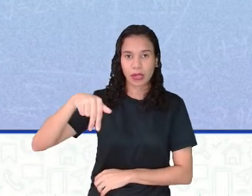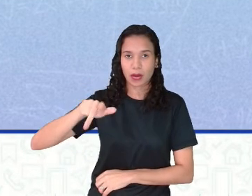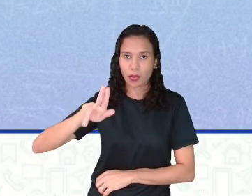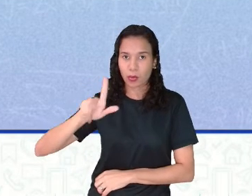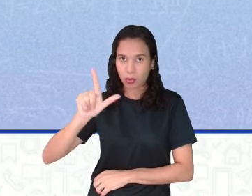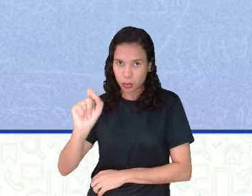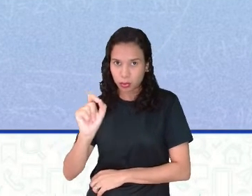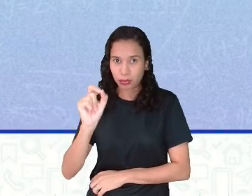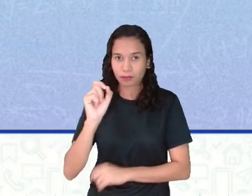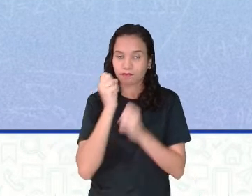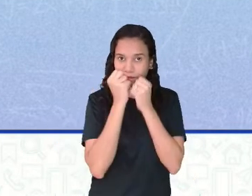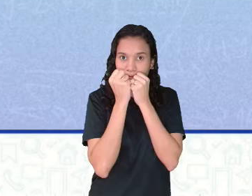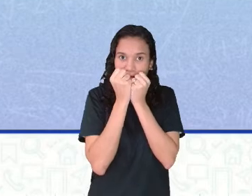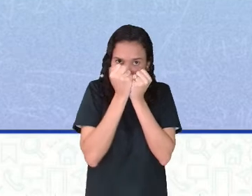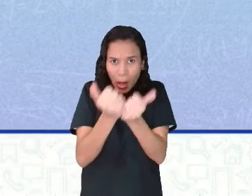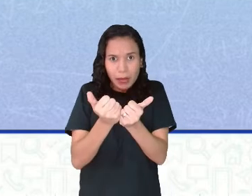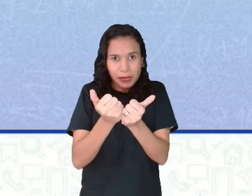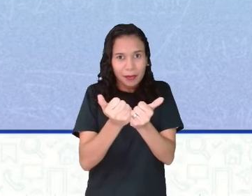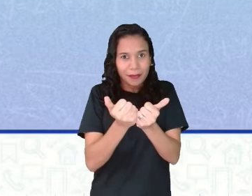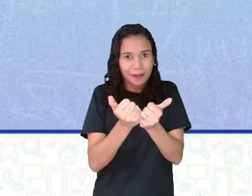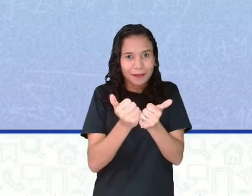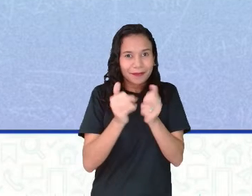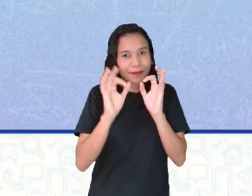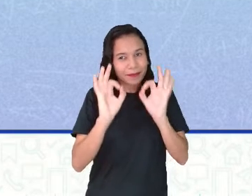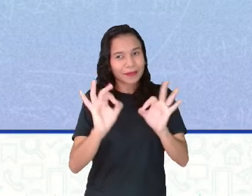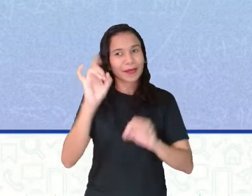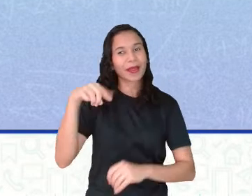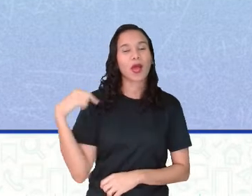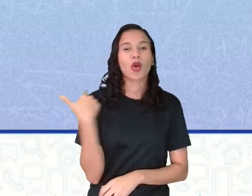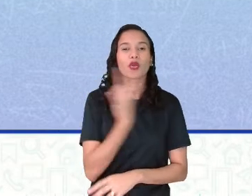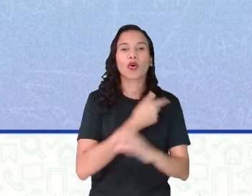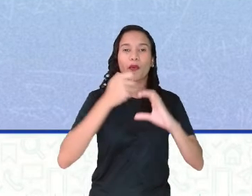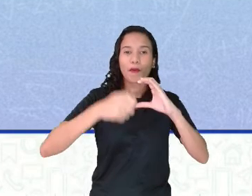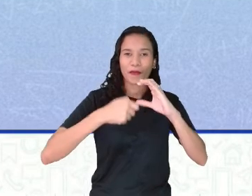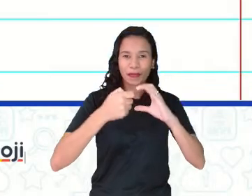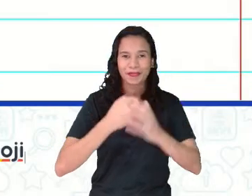obtusângulo. Belezinha, galerinha? Então, esse foi o nosso vídeo aí.